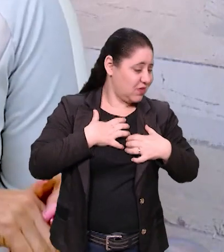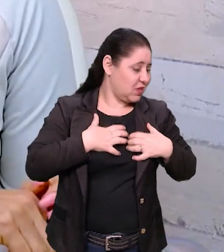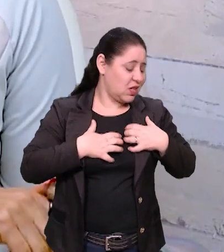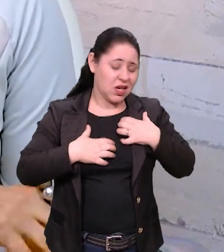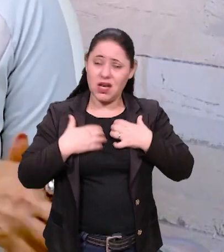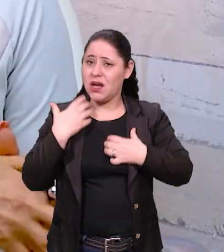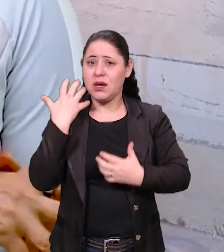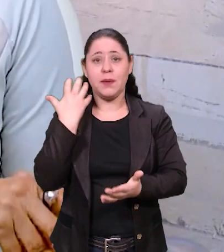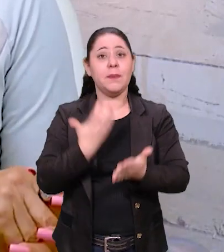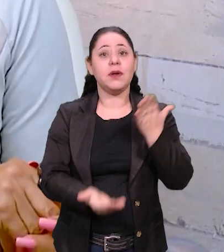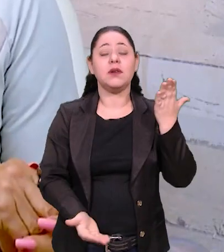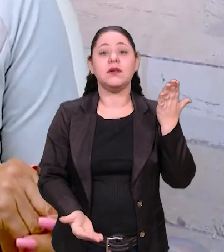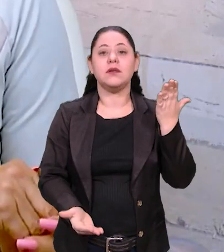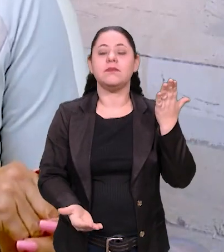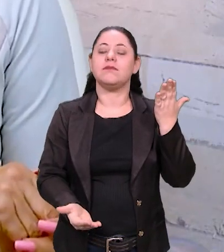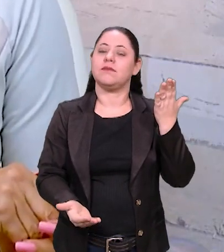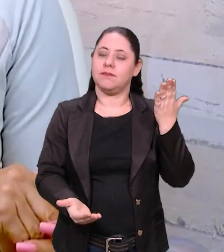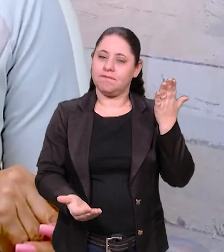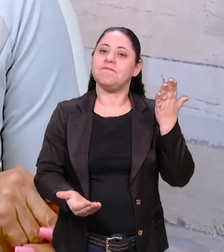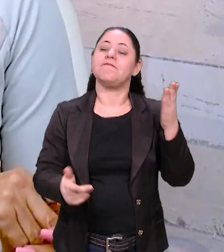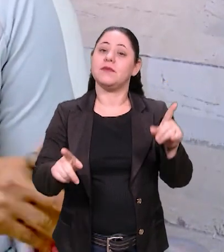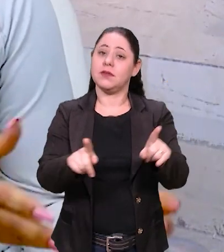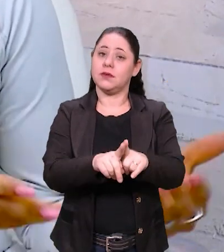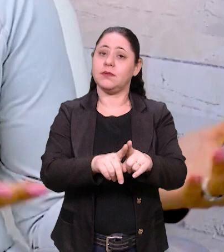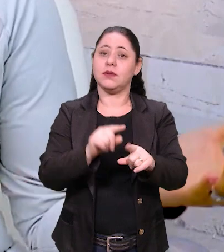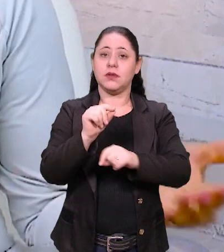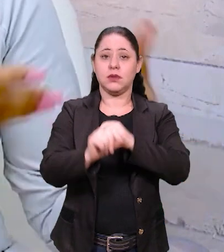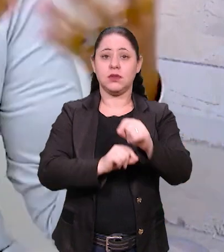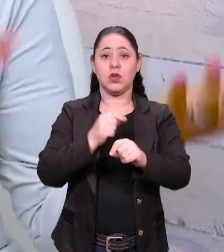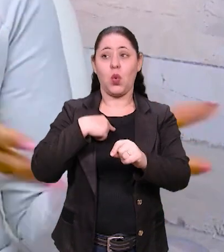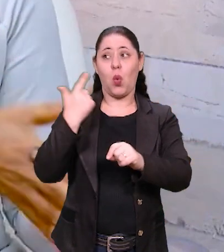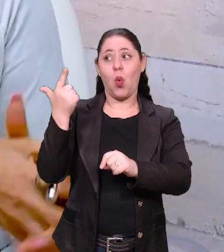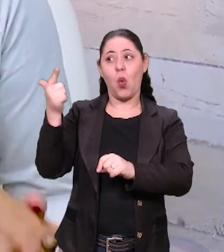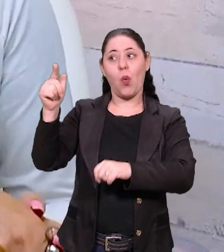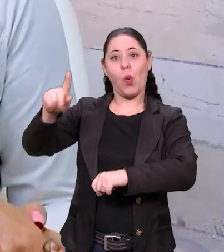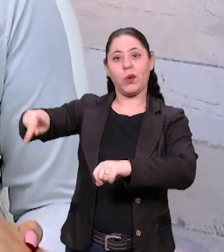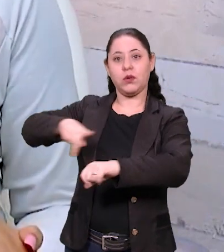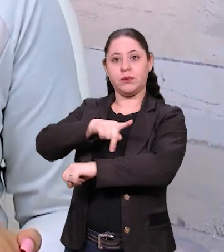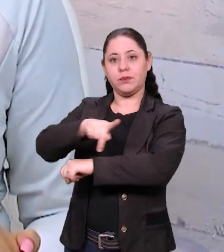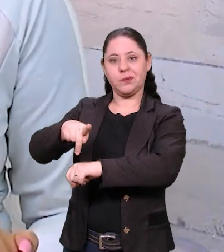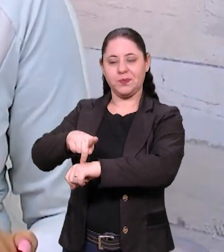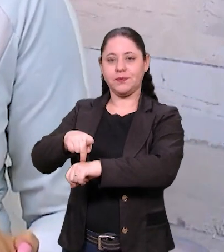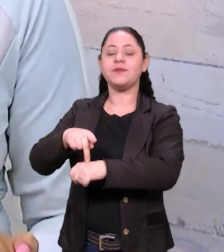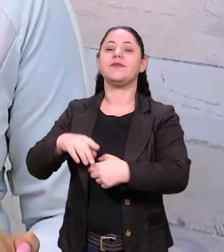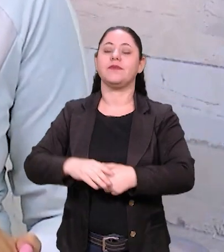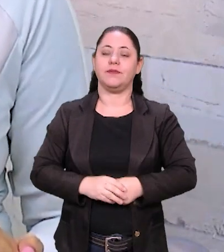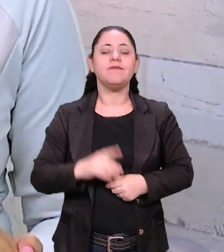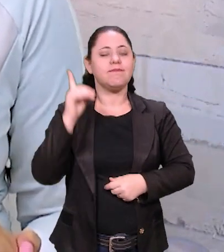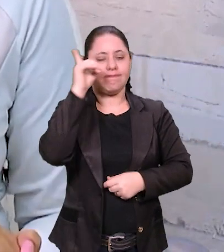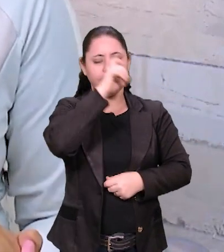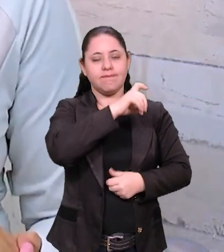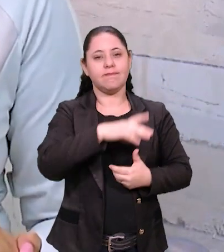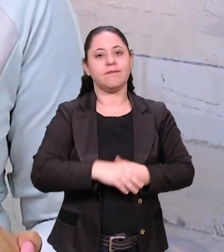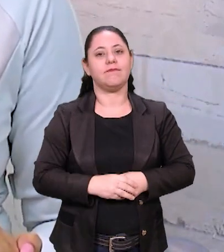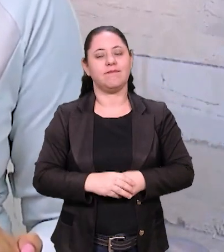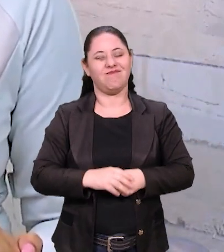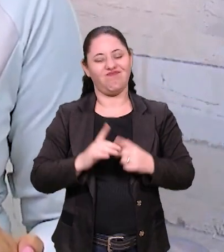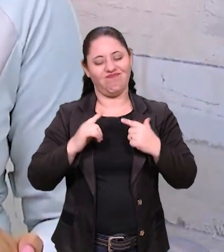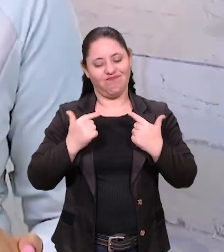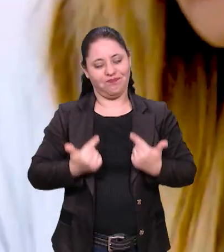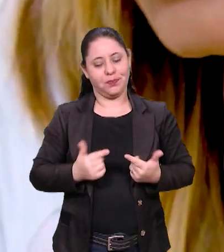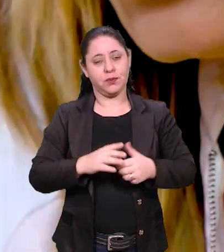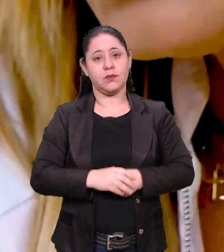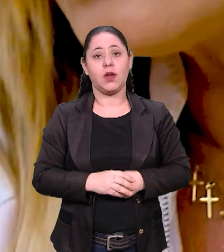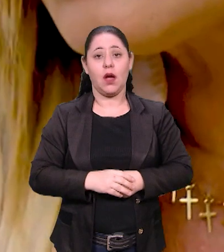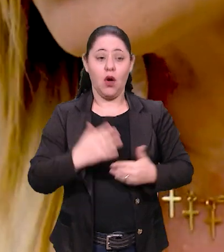horrível, né, de perda, né, que é horrível. E além do que eu estava em outro país, né, então foi bem difícil, foi